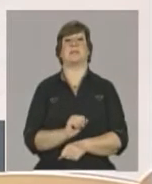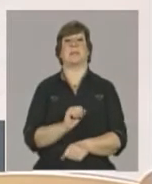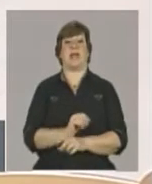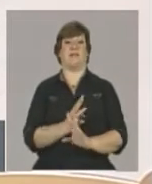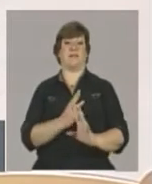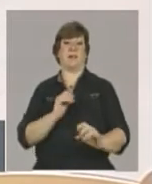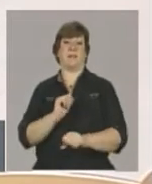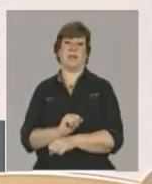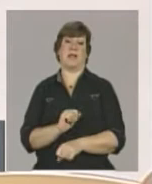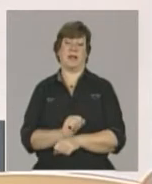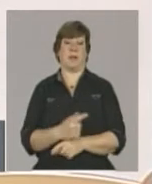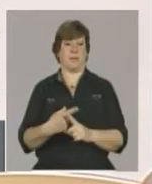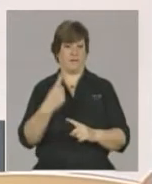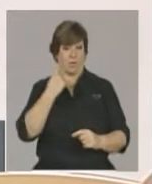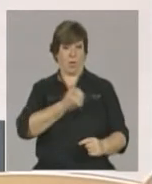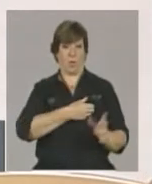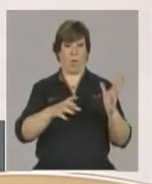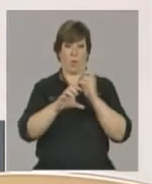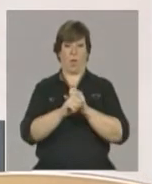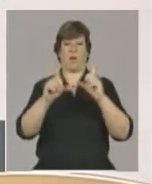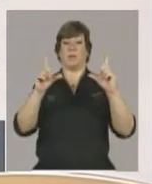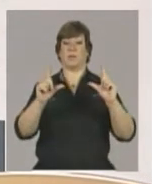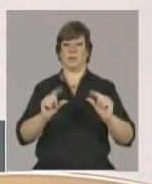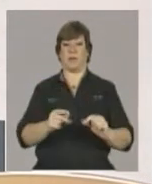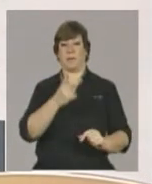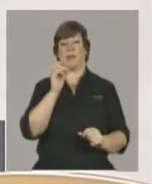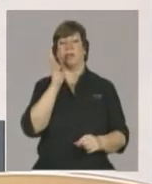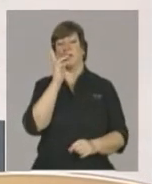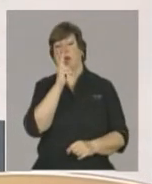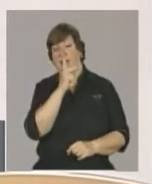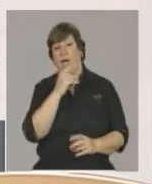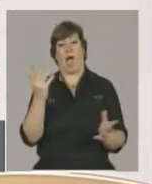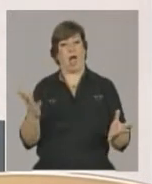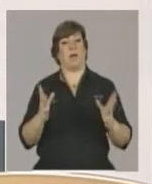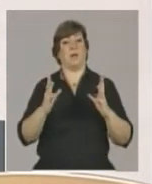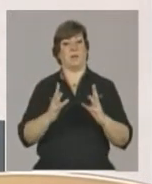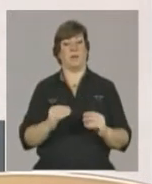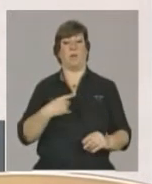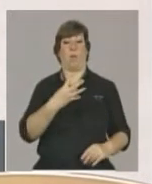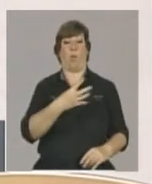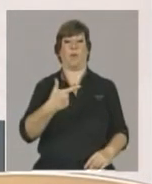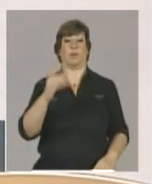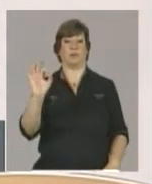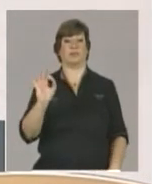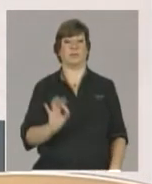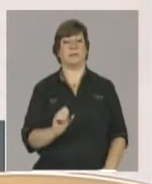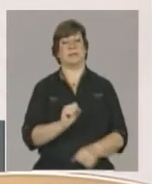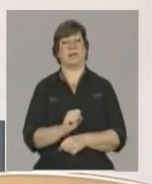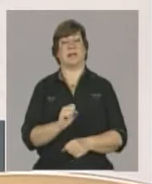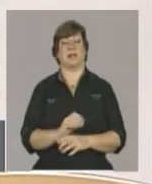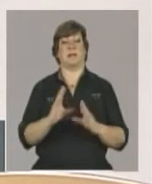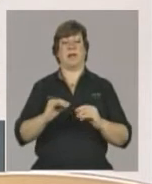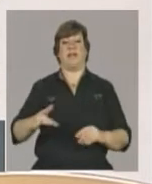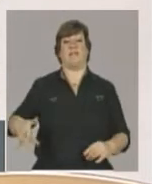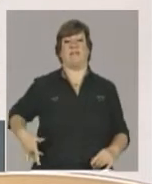vocês vejam os números da redução da lista de espera por transplantes, em 42% a lista de espera de